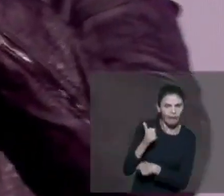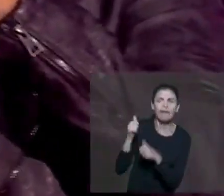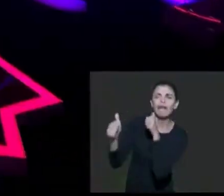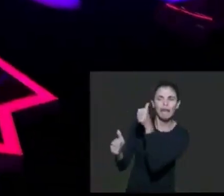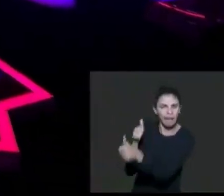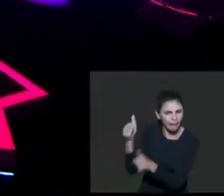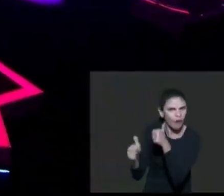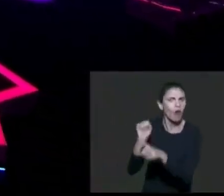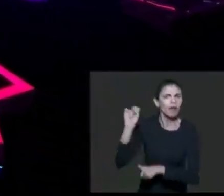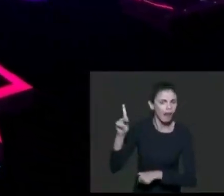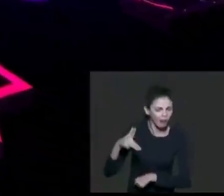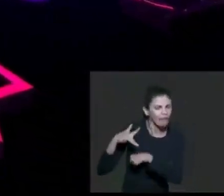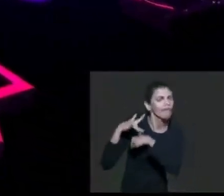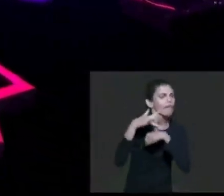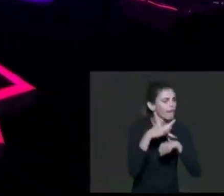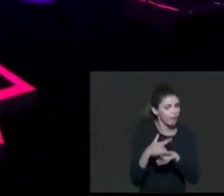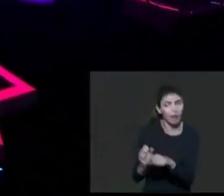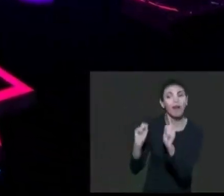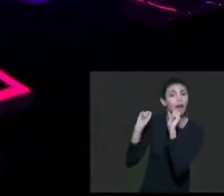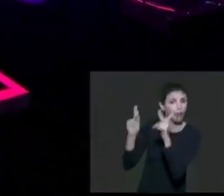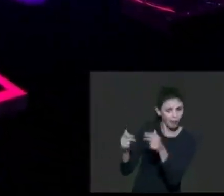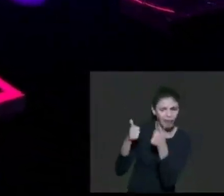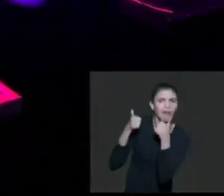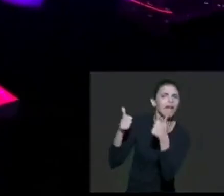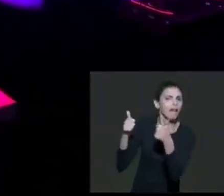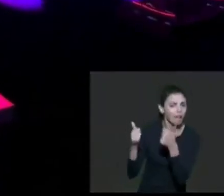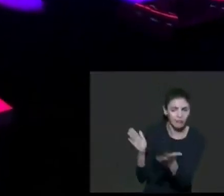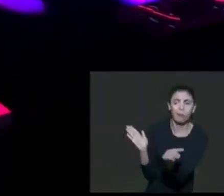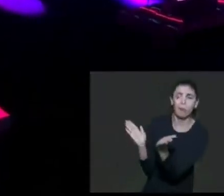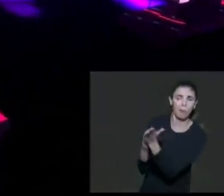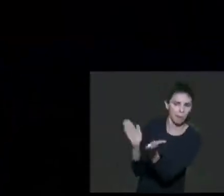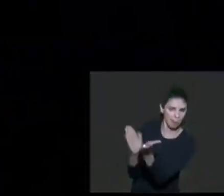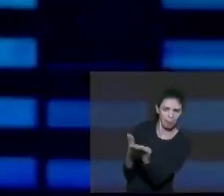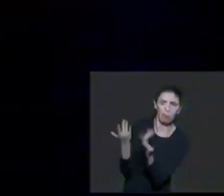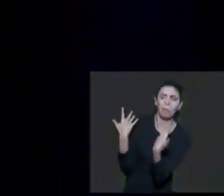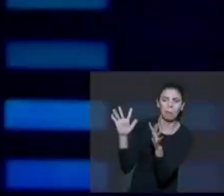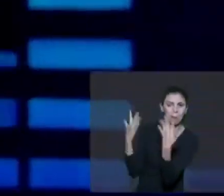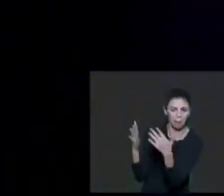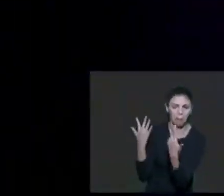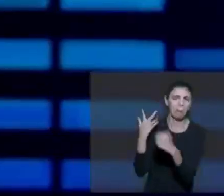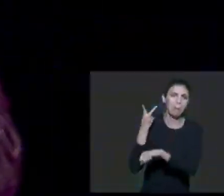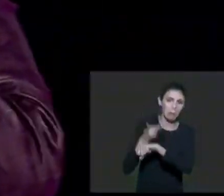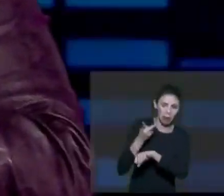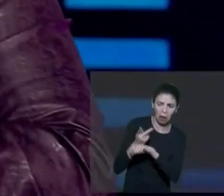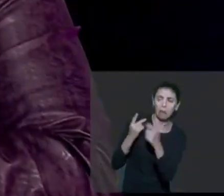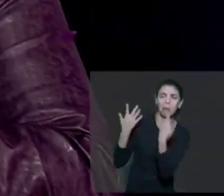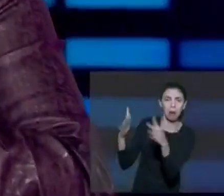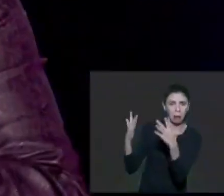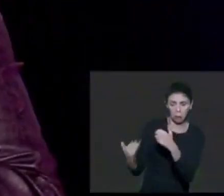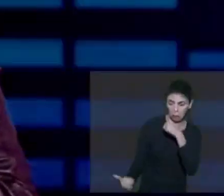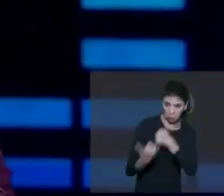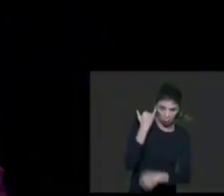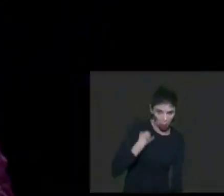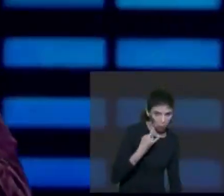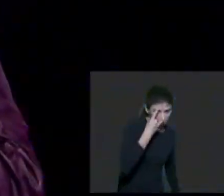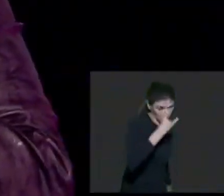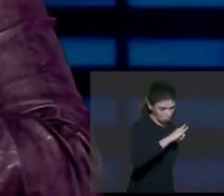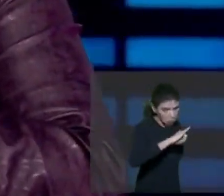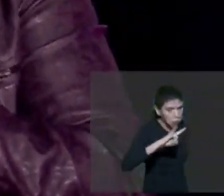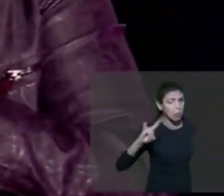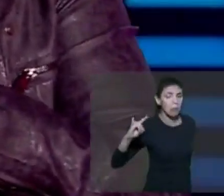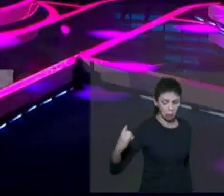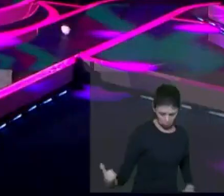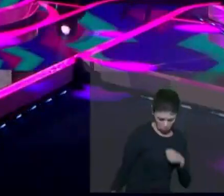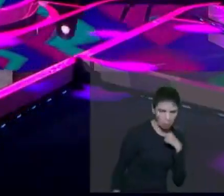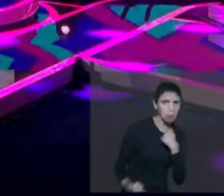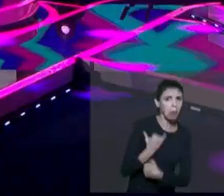Pode crer, você merece um prêmio da Rocheda,